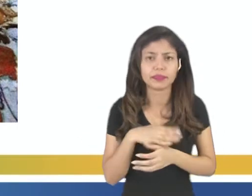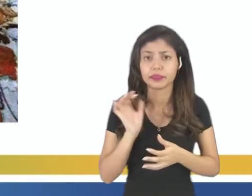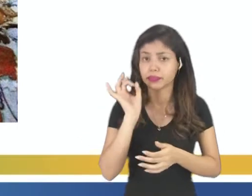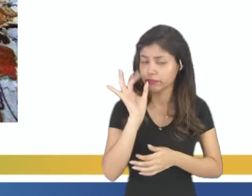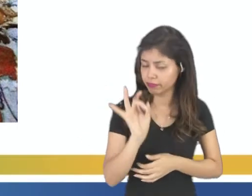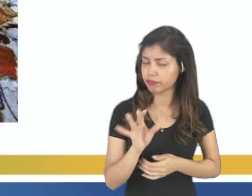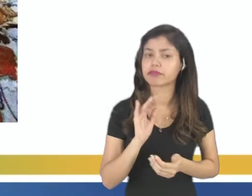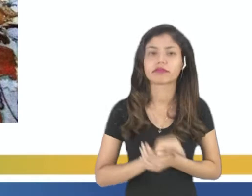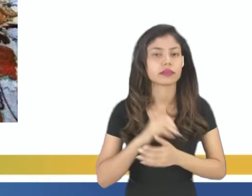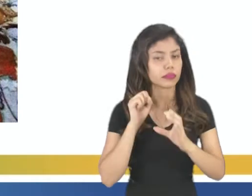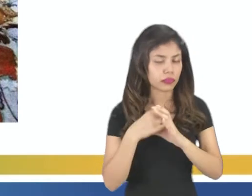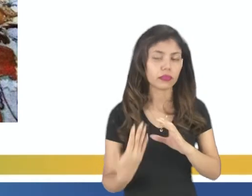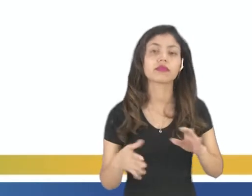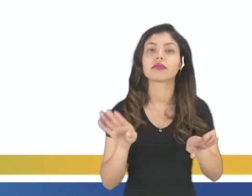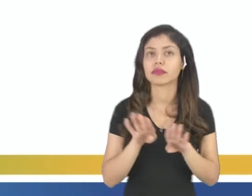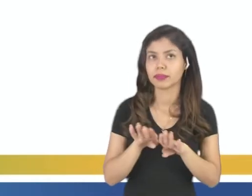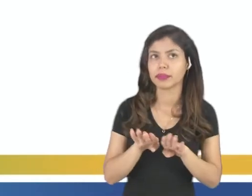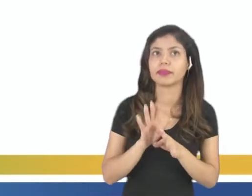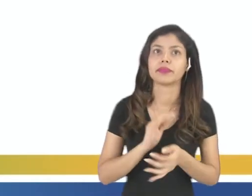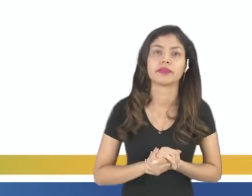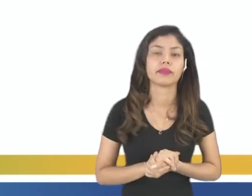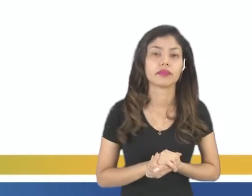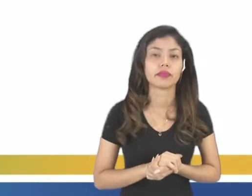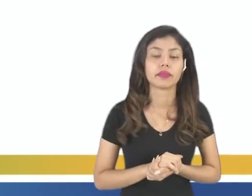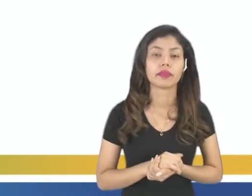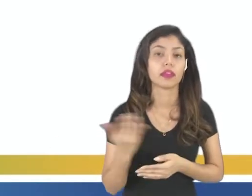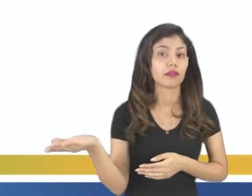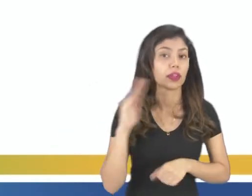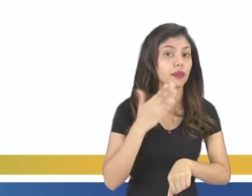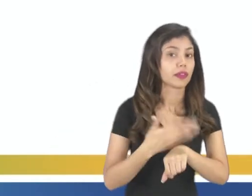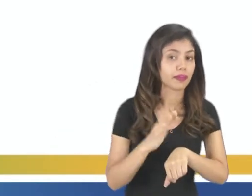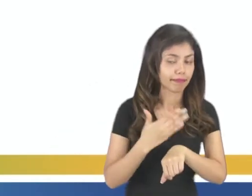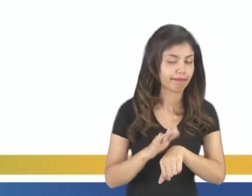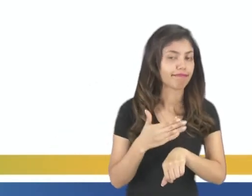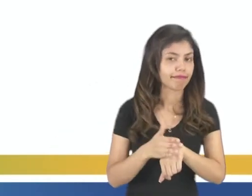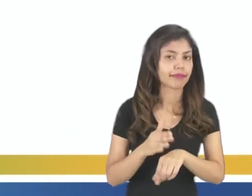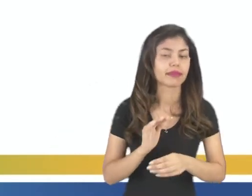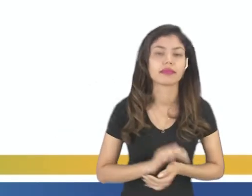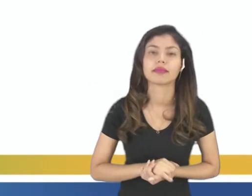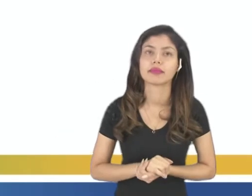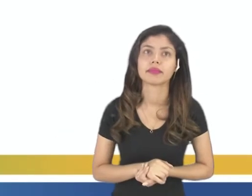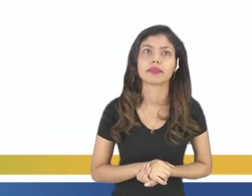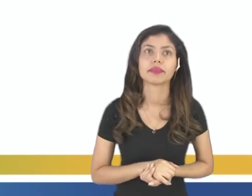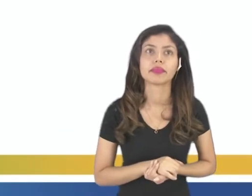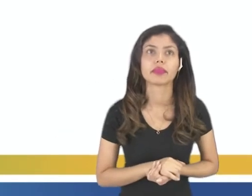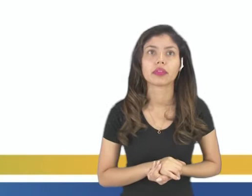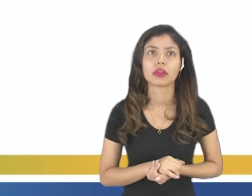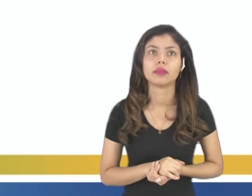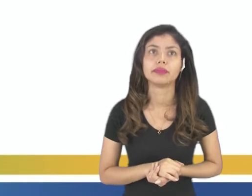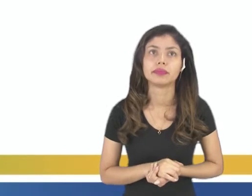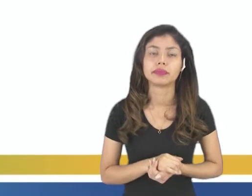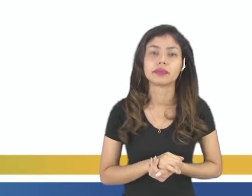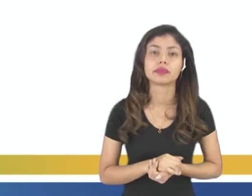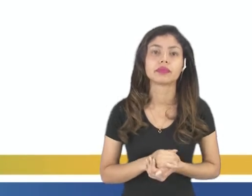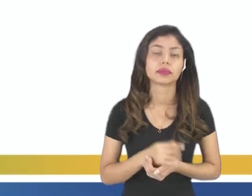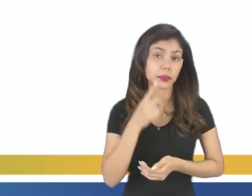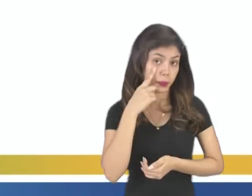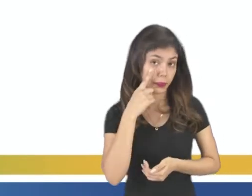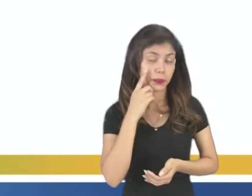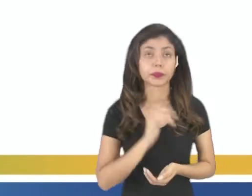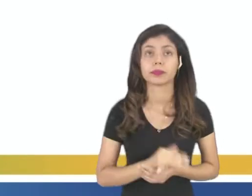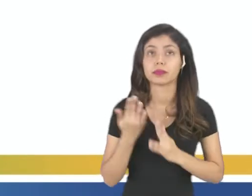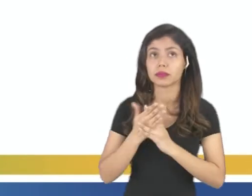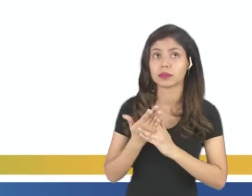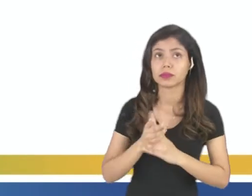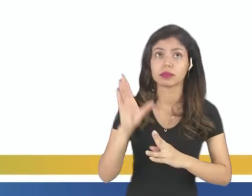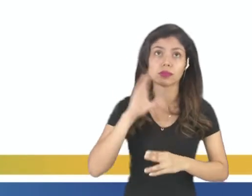tá? Também é uma característica. Vamos lá? Então vamos para o nosso exercitando. Olha aí.